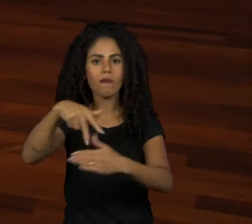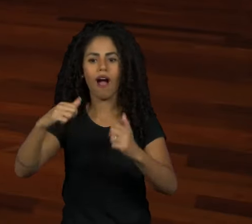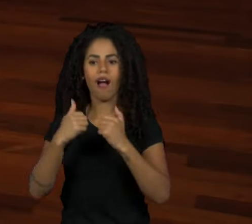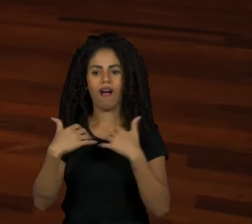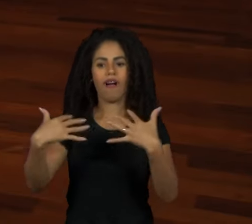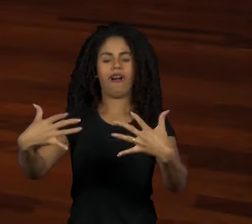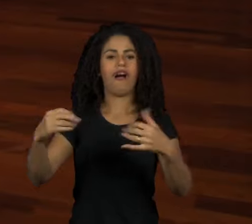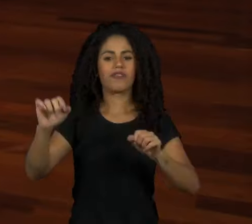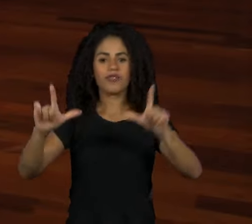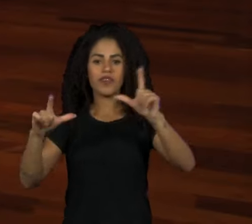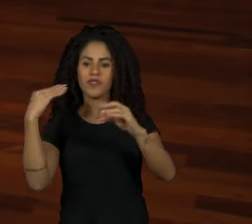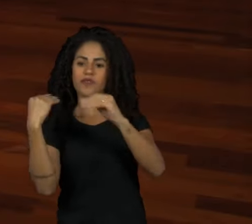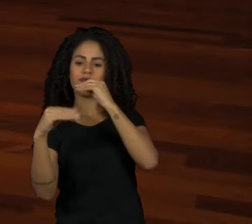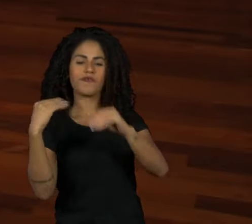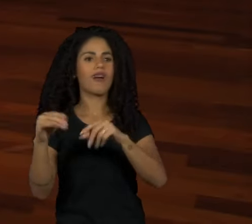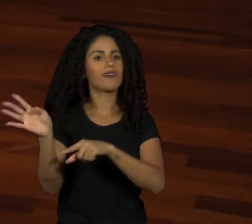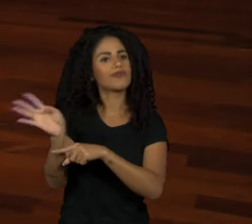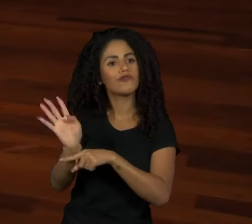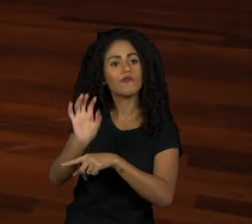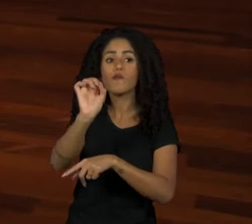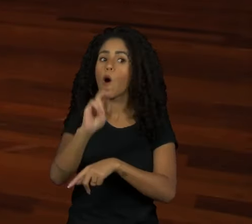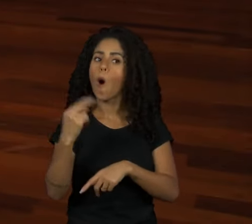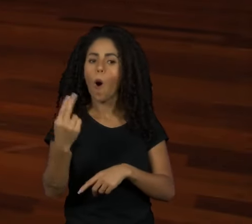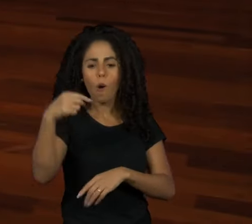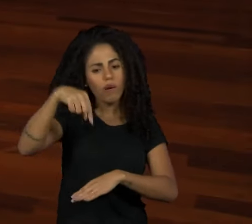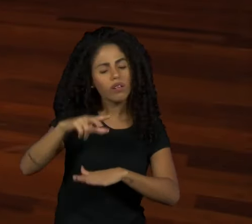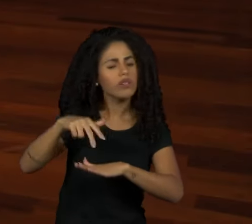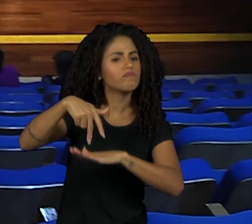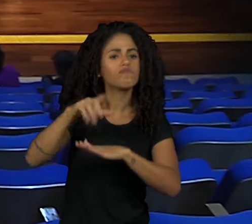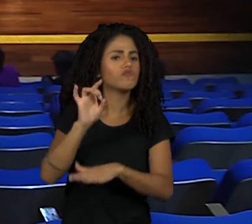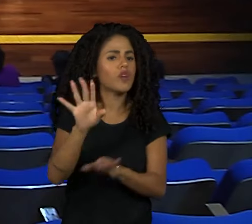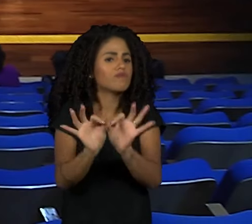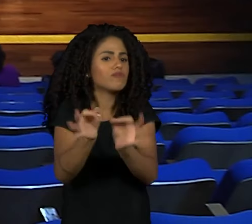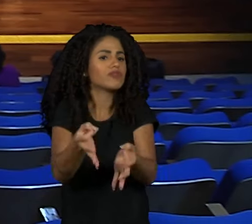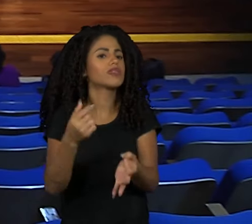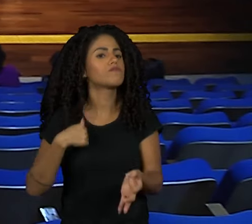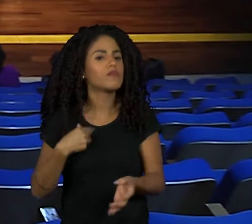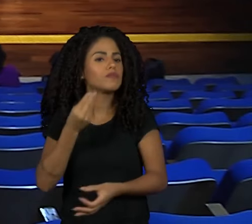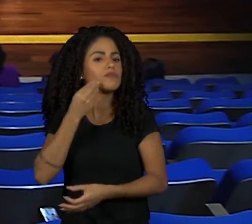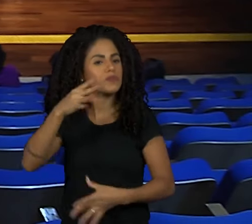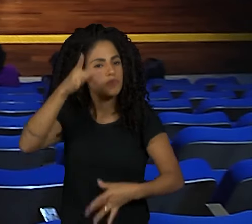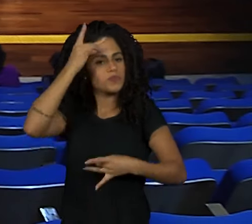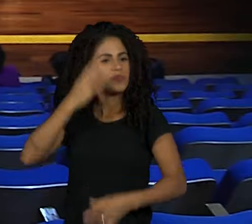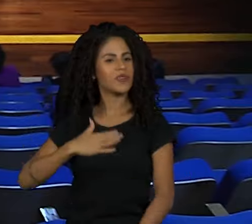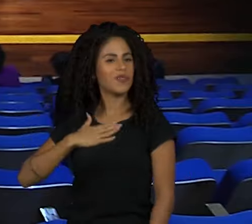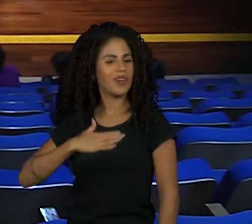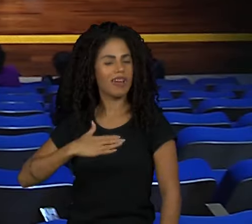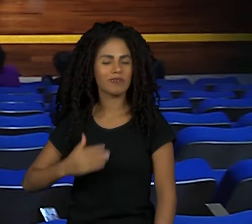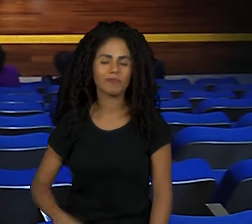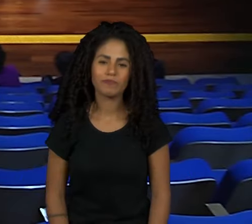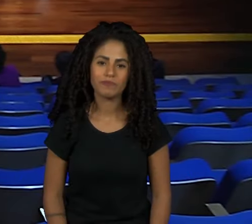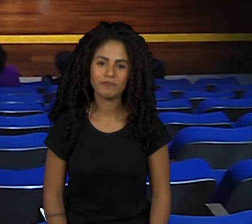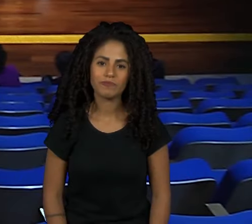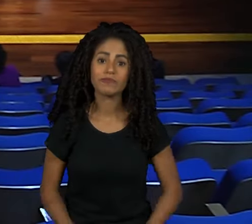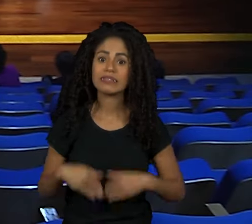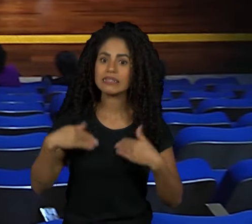telinha, da novela, do filme, ou estar aqui em cima desse palco, atuando muito.